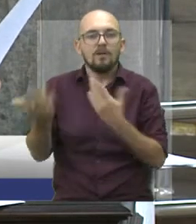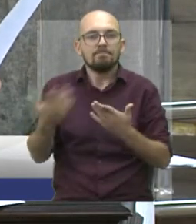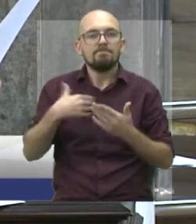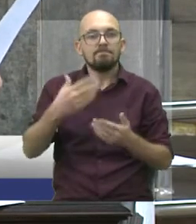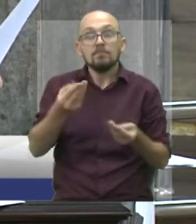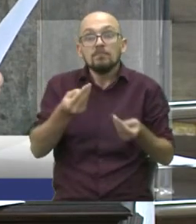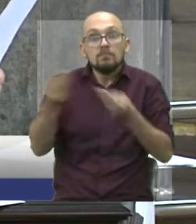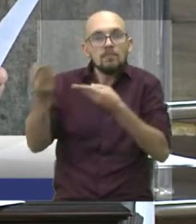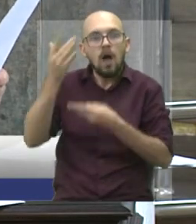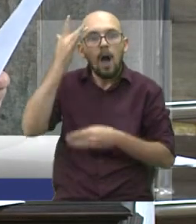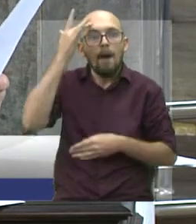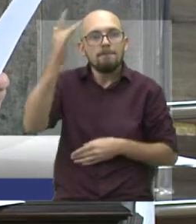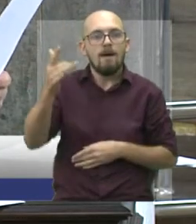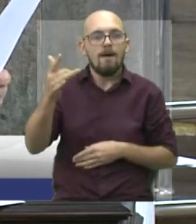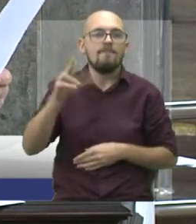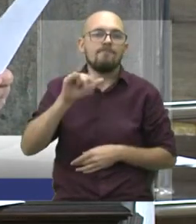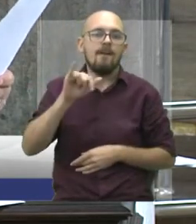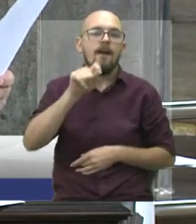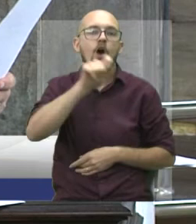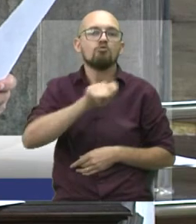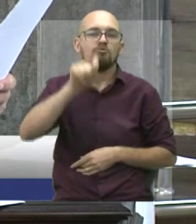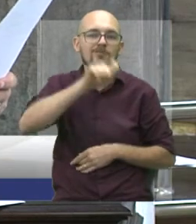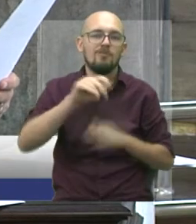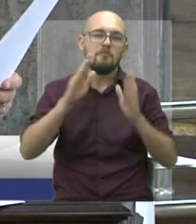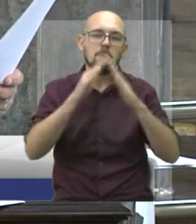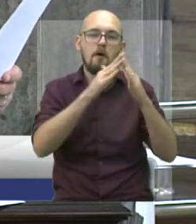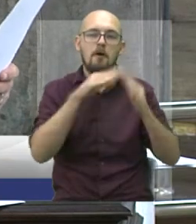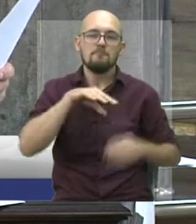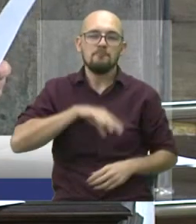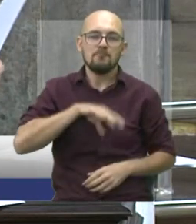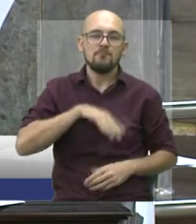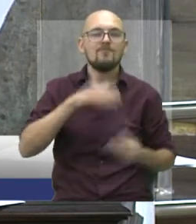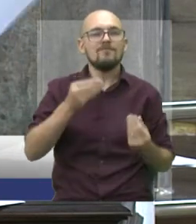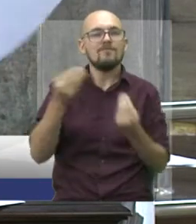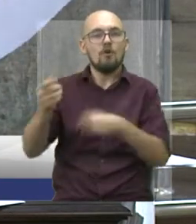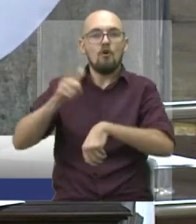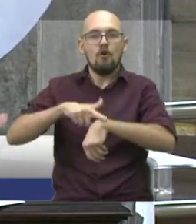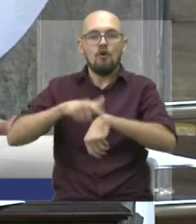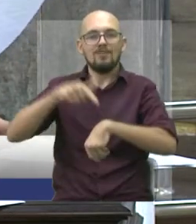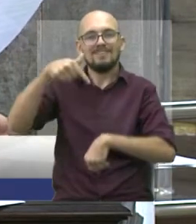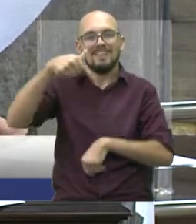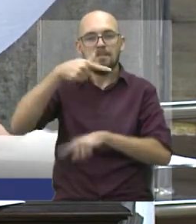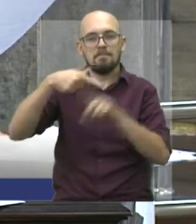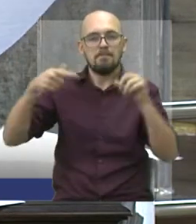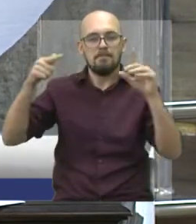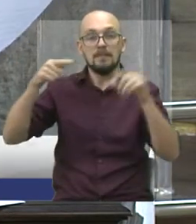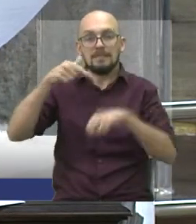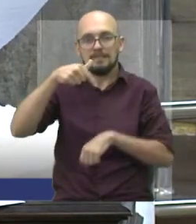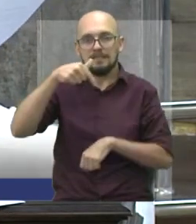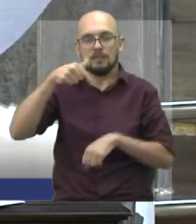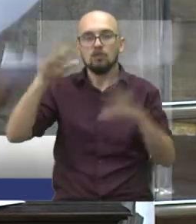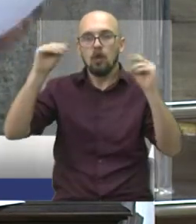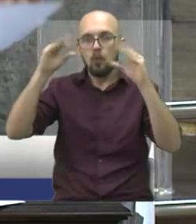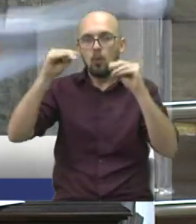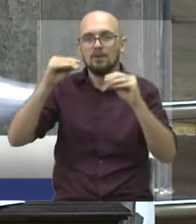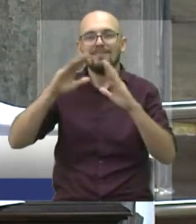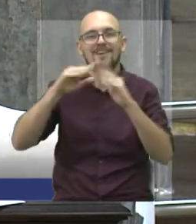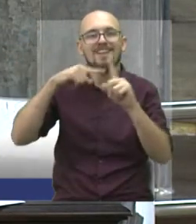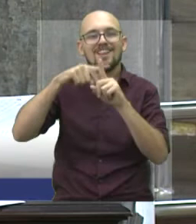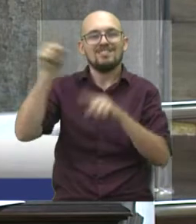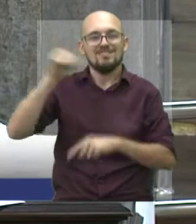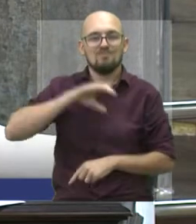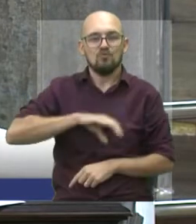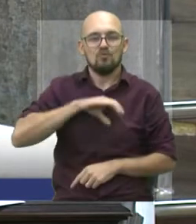realizada amanhã pela Associação dos Moradores de Potunduva, às 19 horas, na Igreja Unidos em Cristo, em